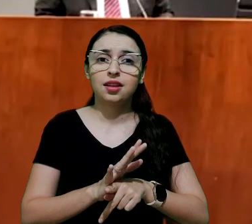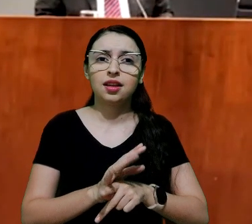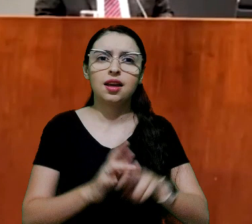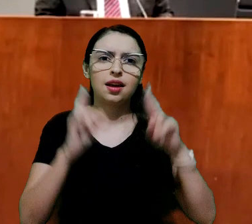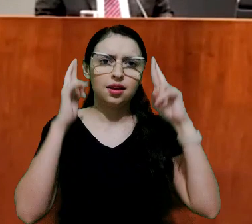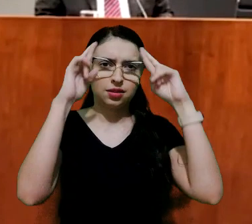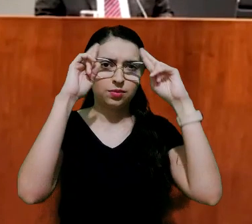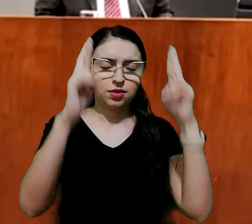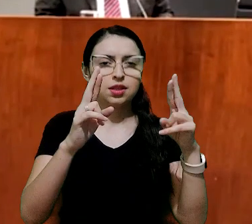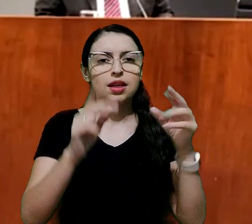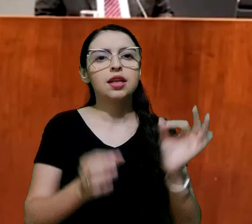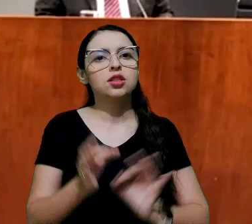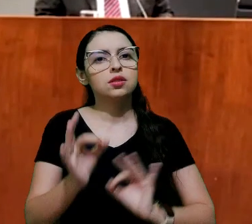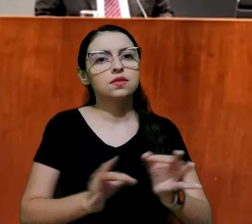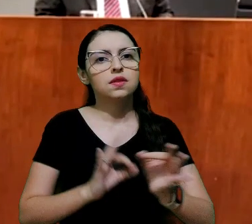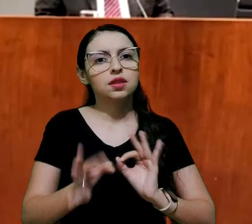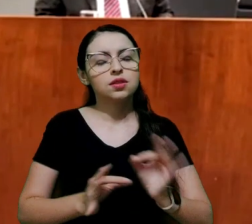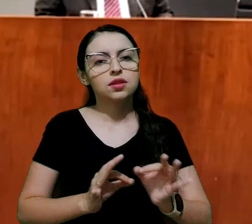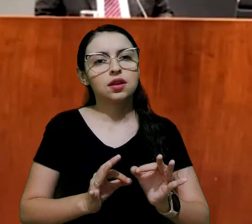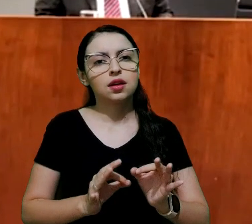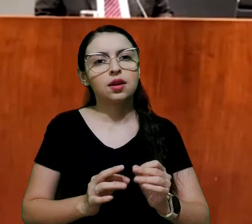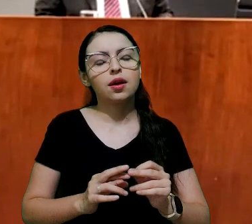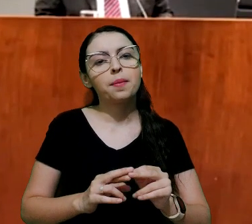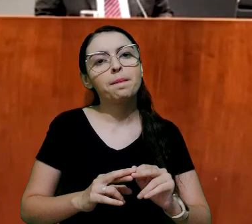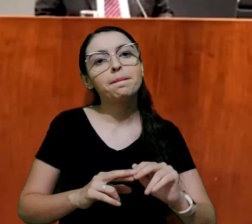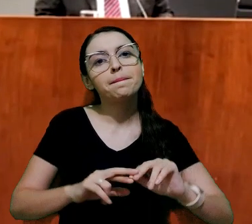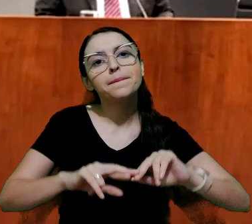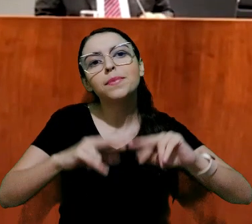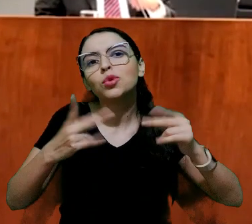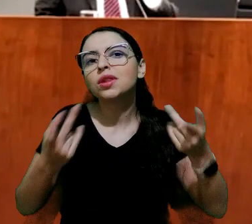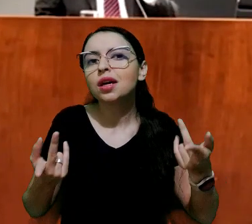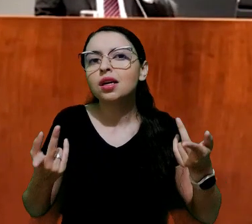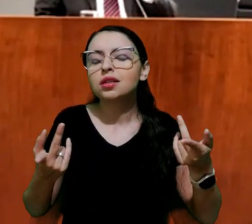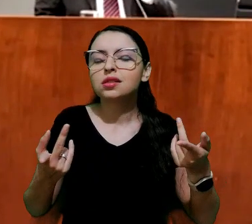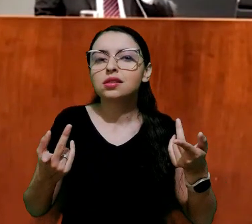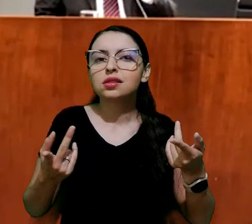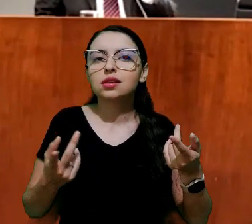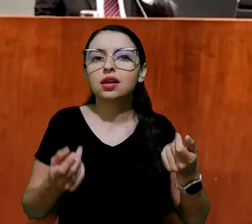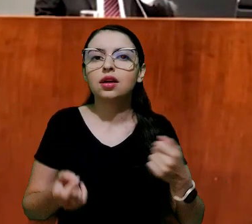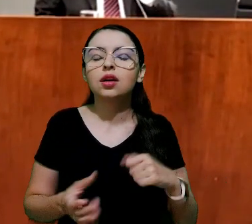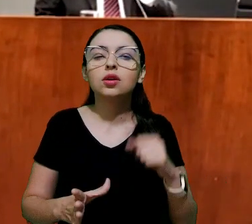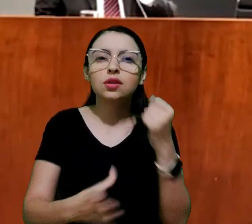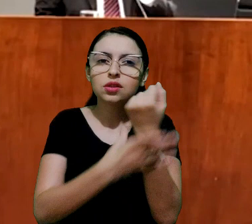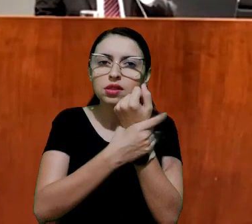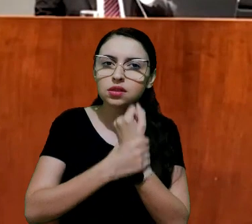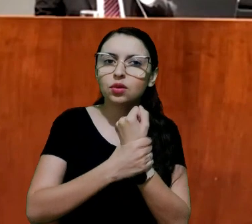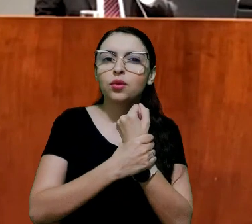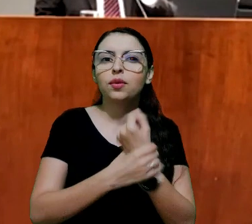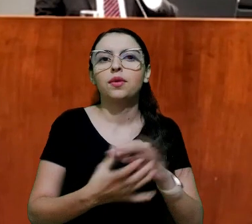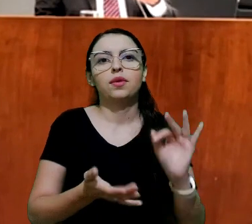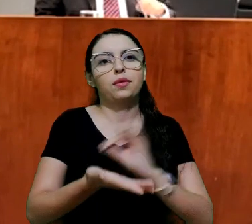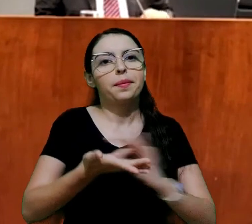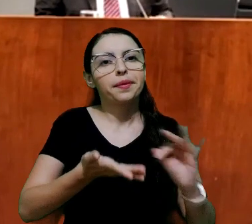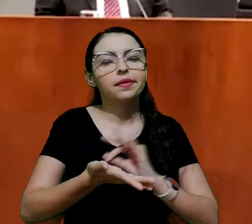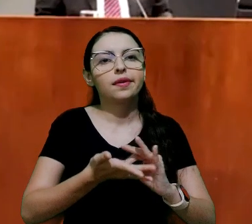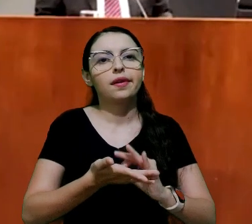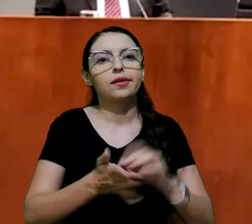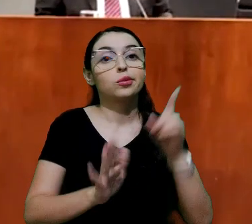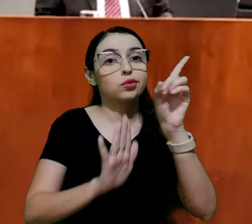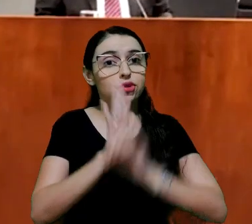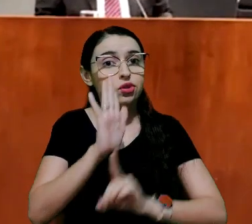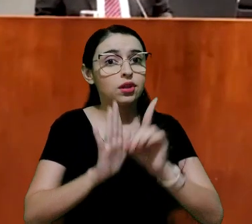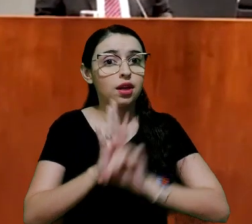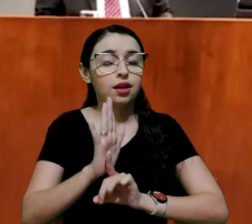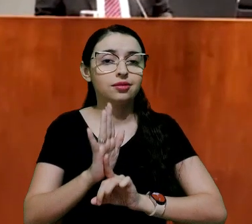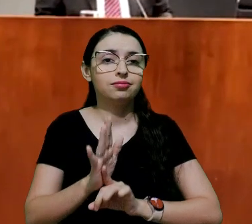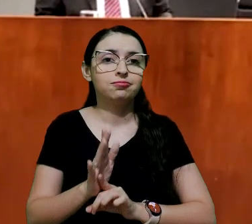fazer uma transição para o contrato de seguro, o direito de seguro. E, pasmem,